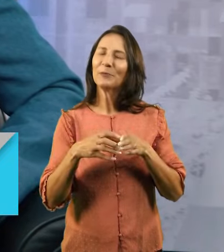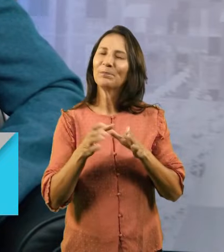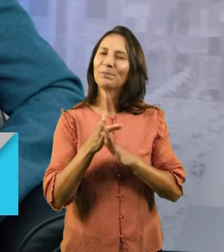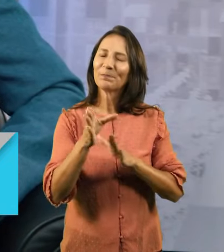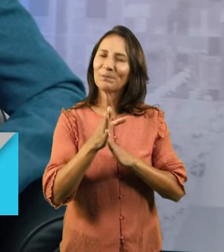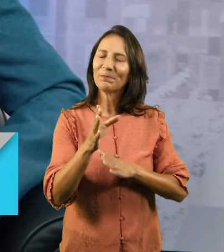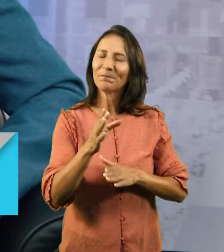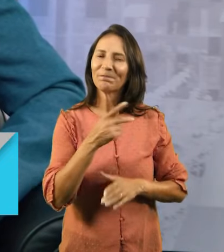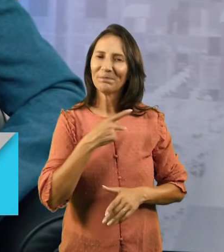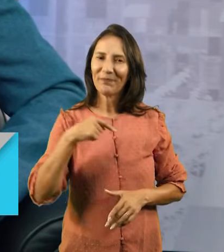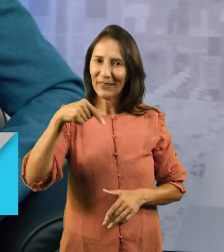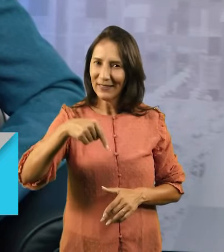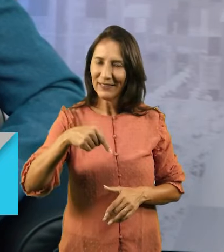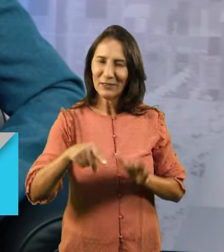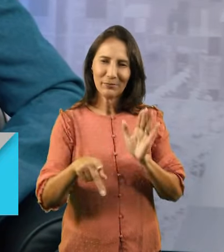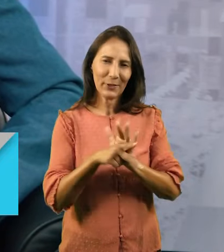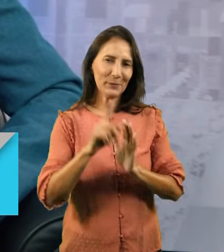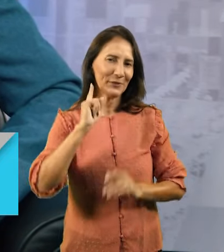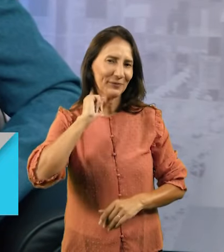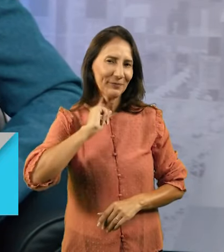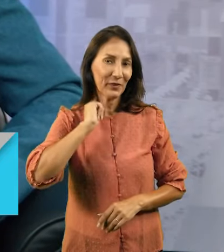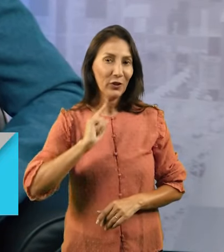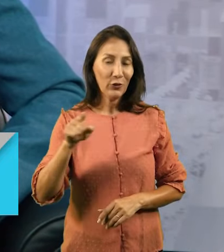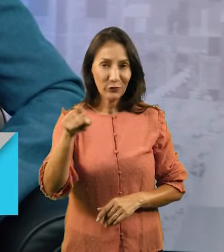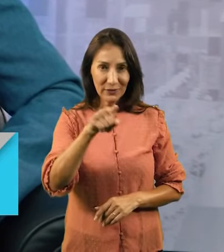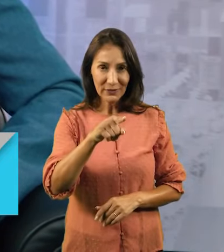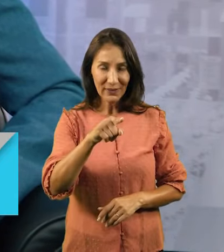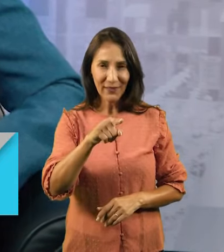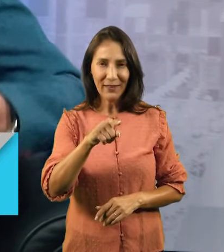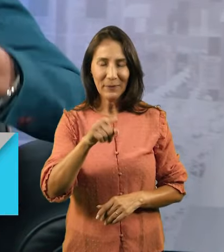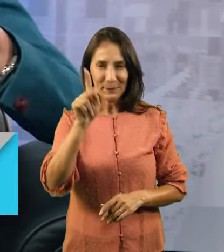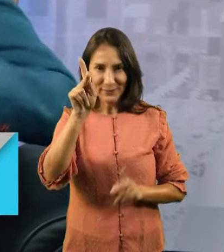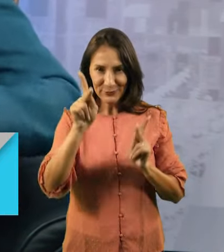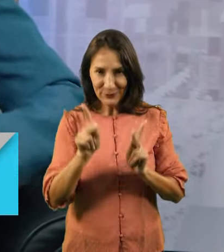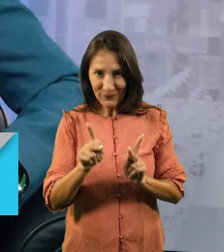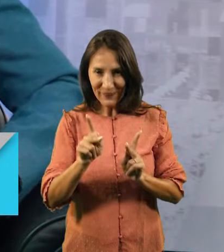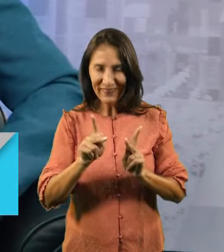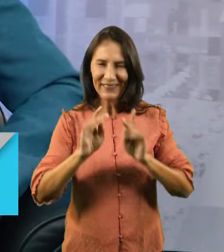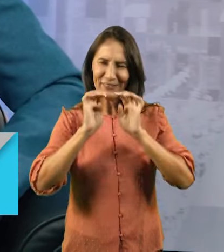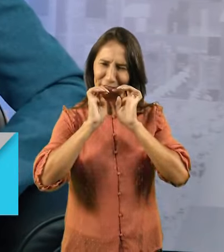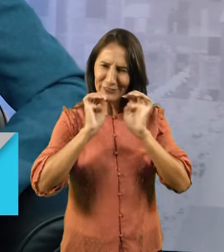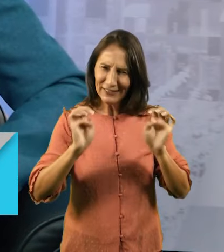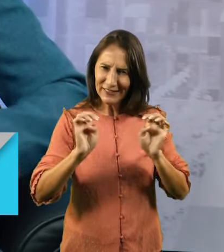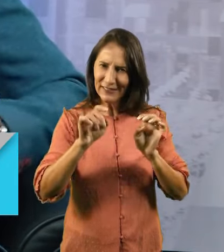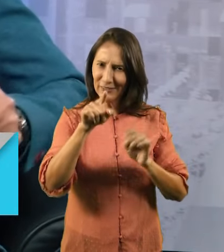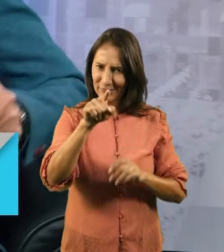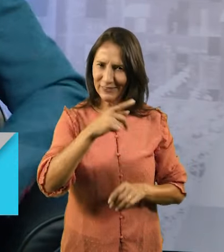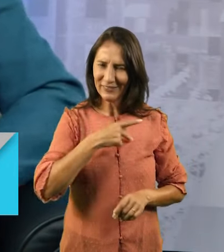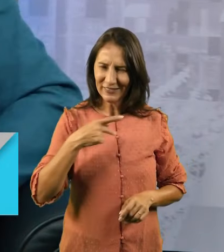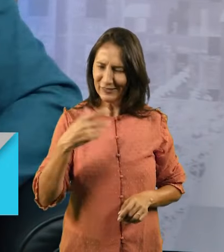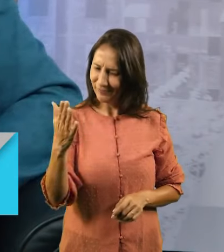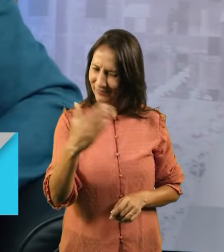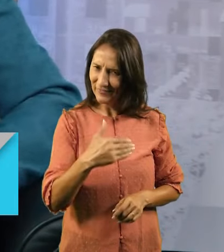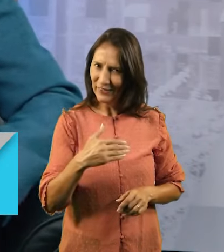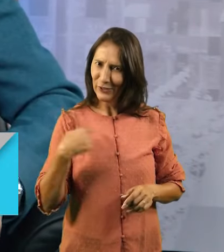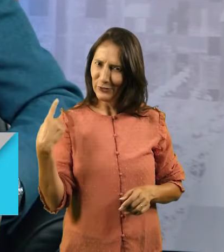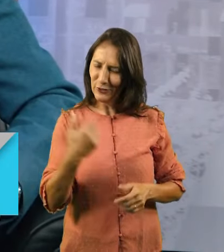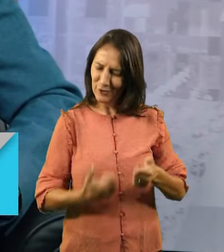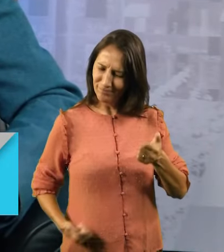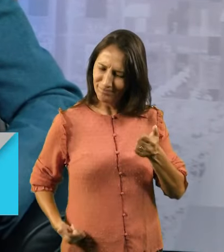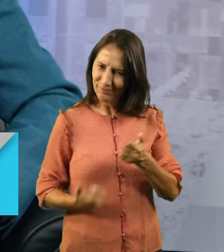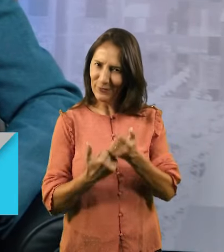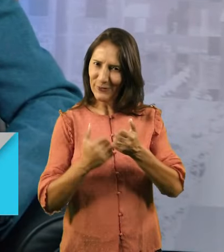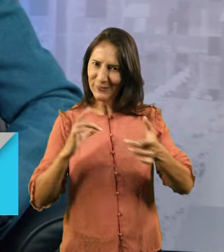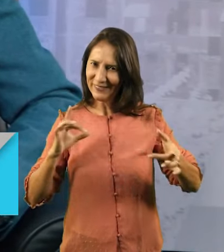Gerais. Você que é evangelista, que é pastora, que é pastor, e vamos unir forças. Juntos somos mais